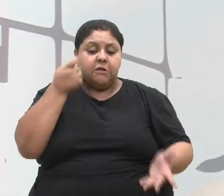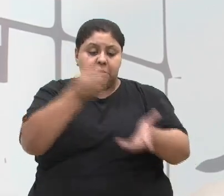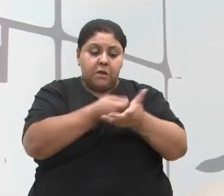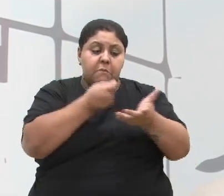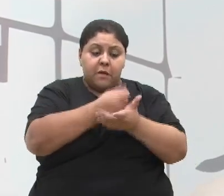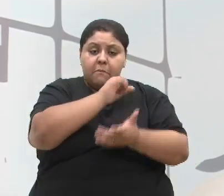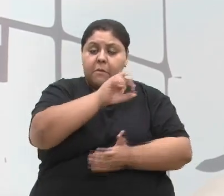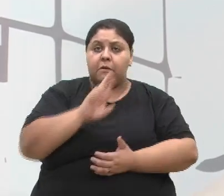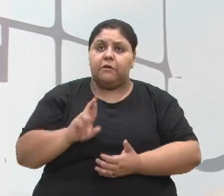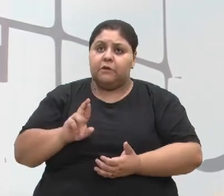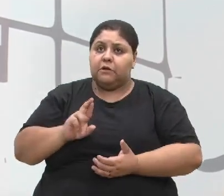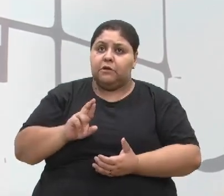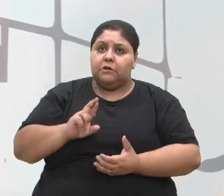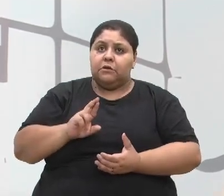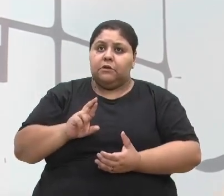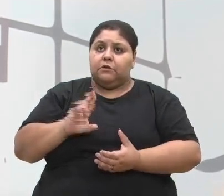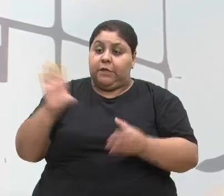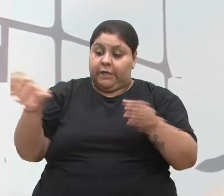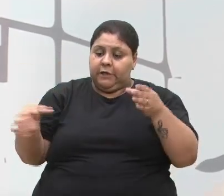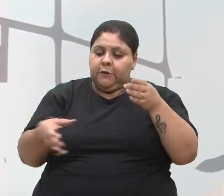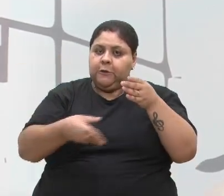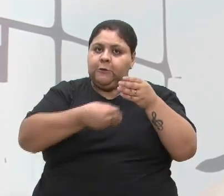imposto de renda, vai acrescentar, né?